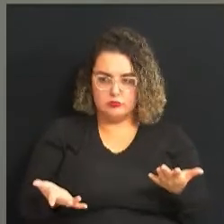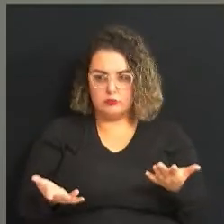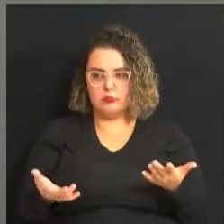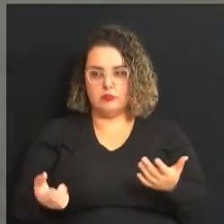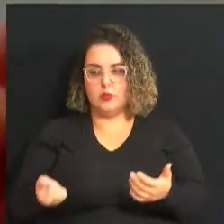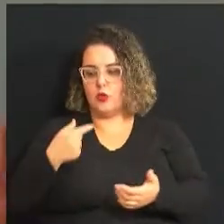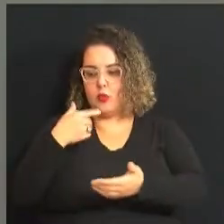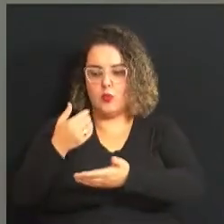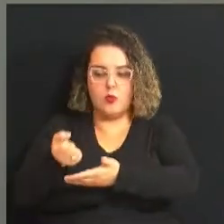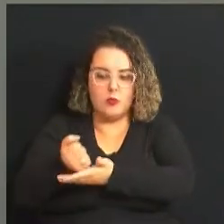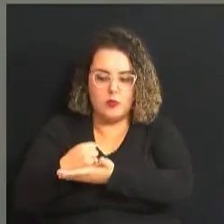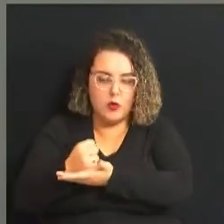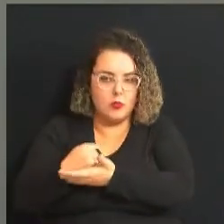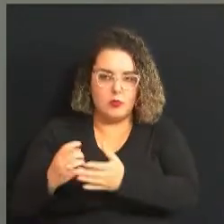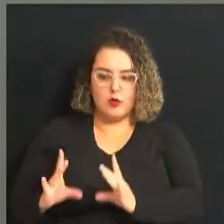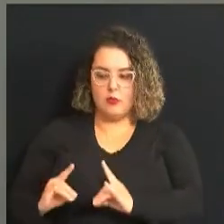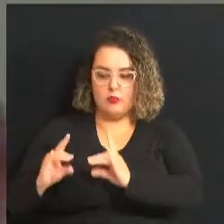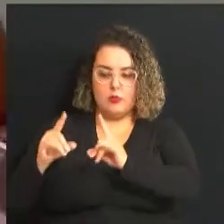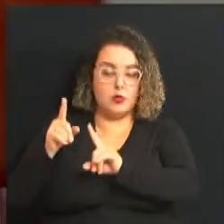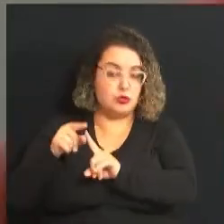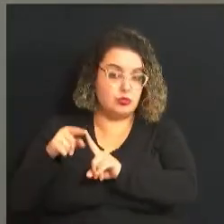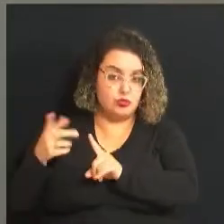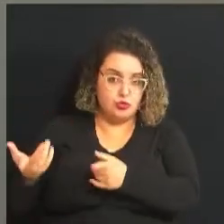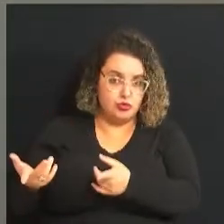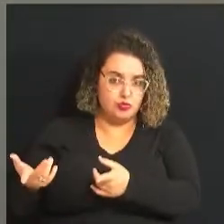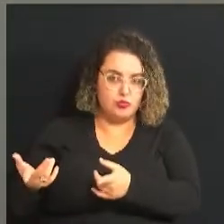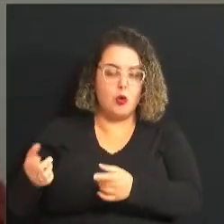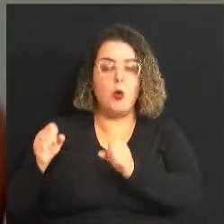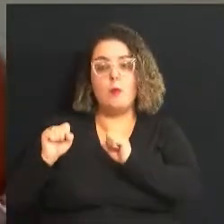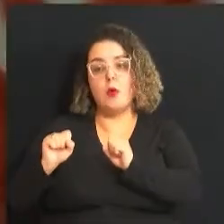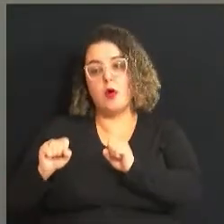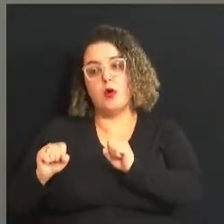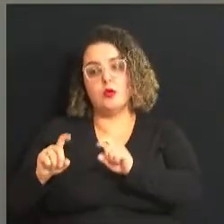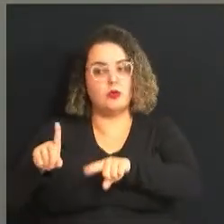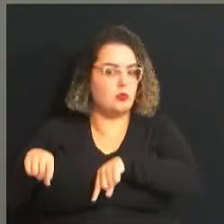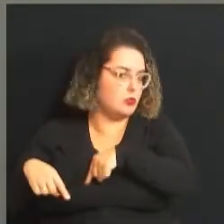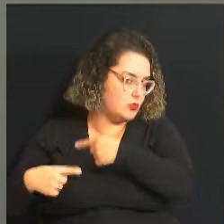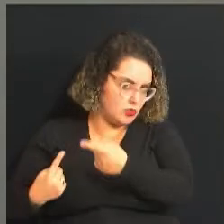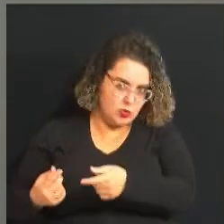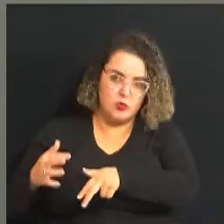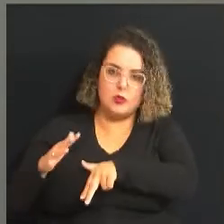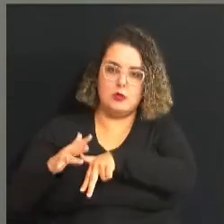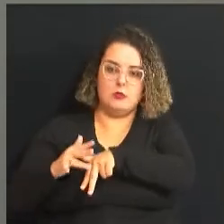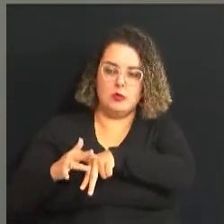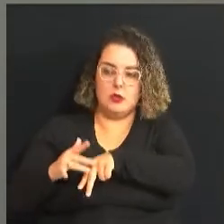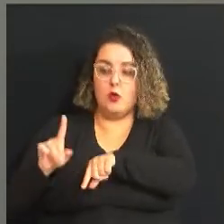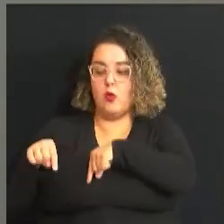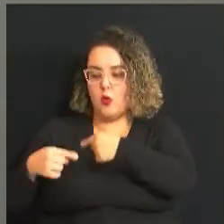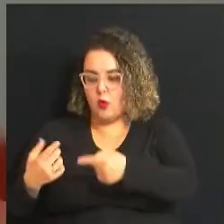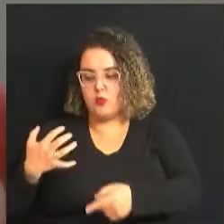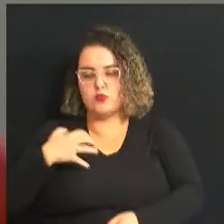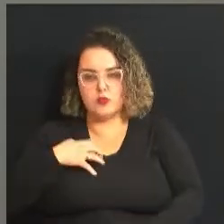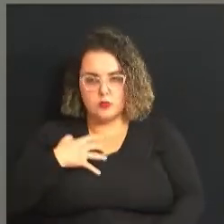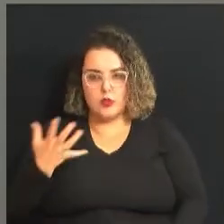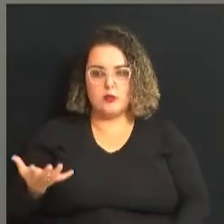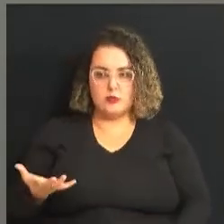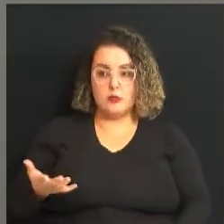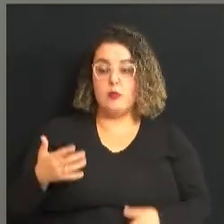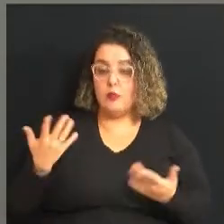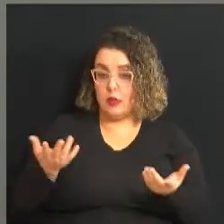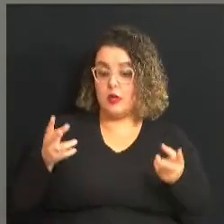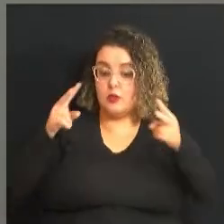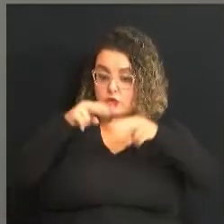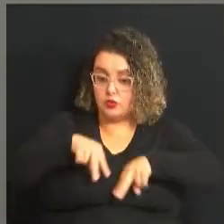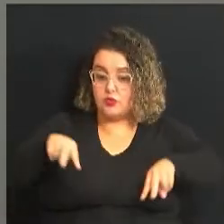anticoncepcional com um determinado tipo de hormônio pode fazer com que outra paciente tenha outros efeitos colaterais. Mas do ponto de vista